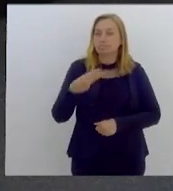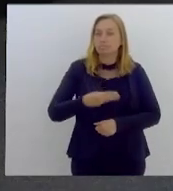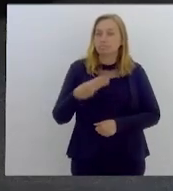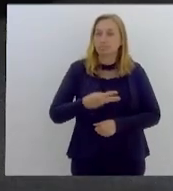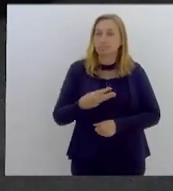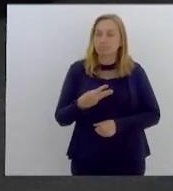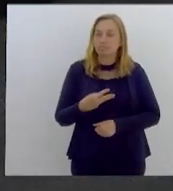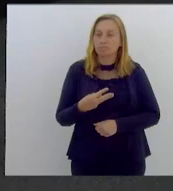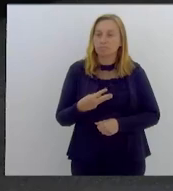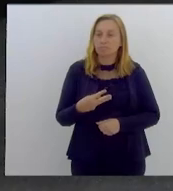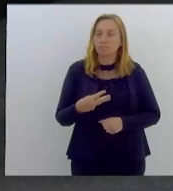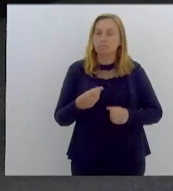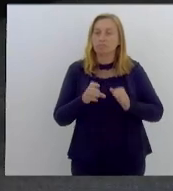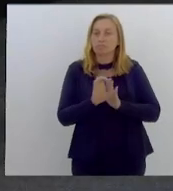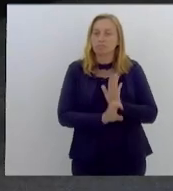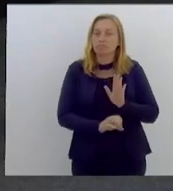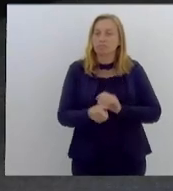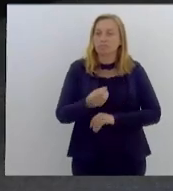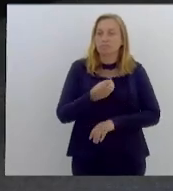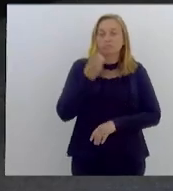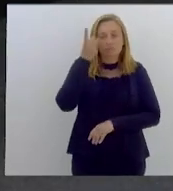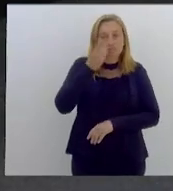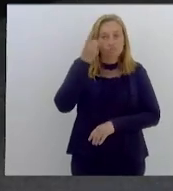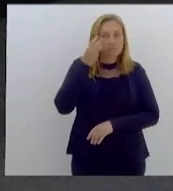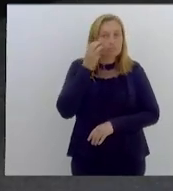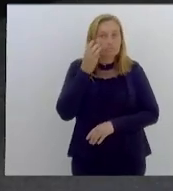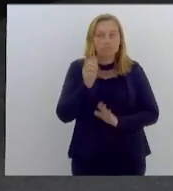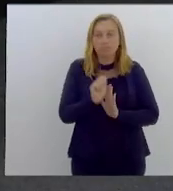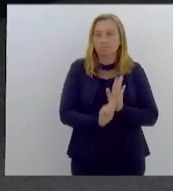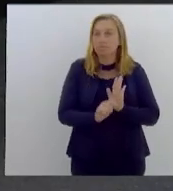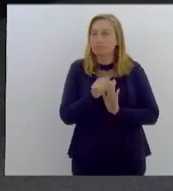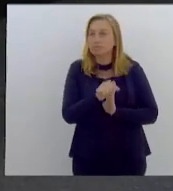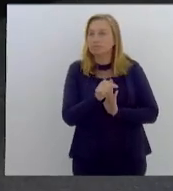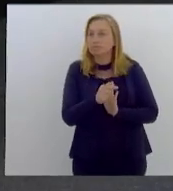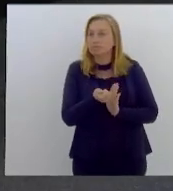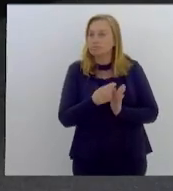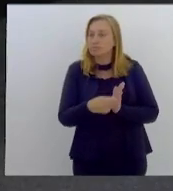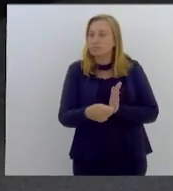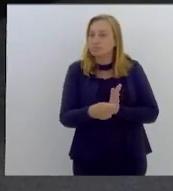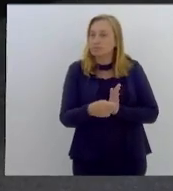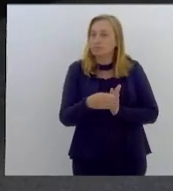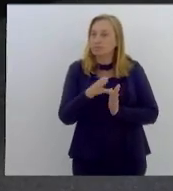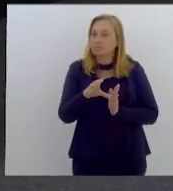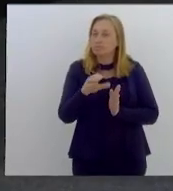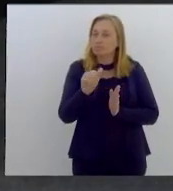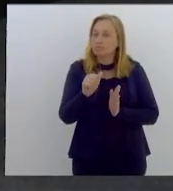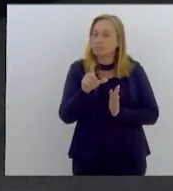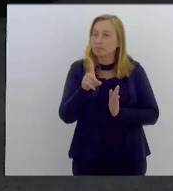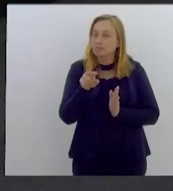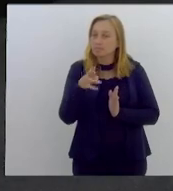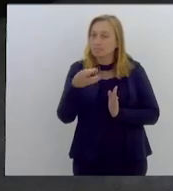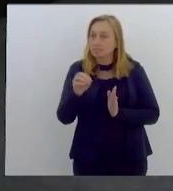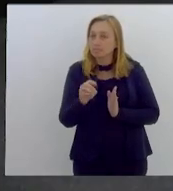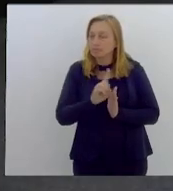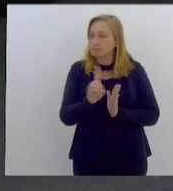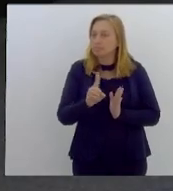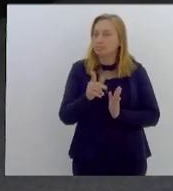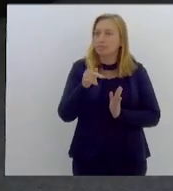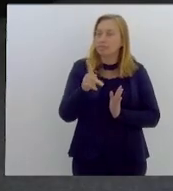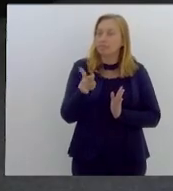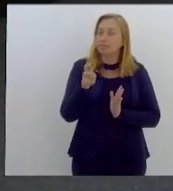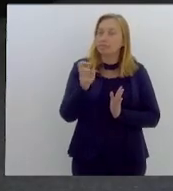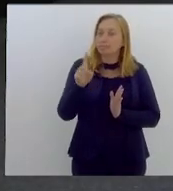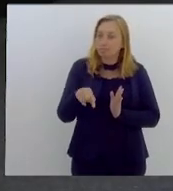emenda do deputado Valdec. A redação aqui está escrito o cadastro, mas é o pré-cadastro